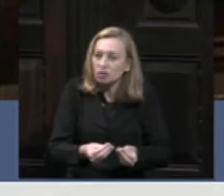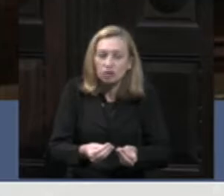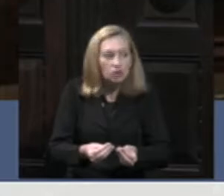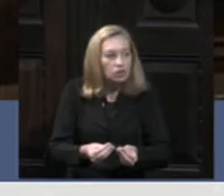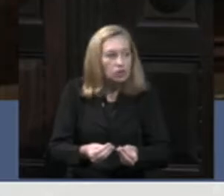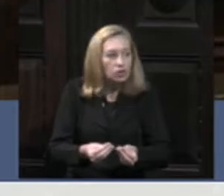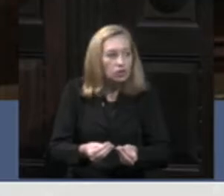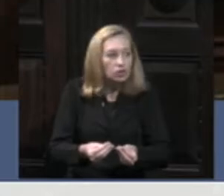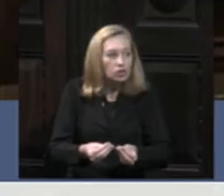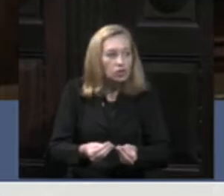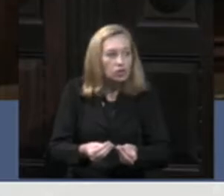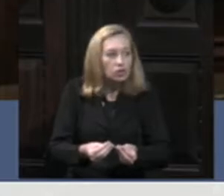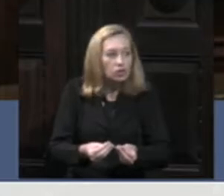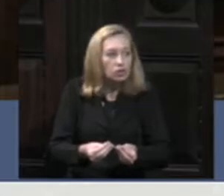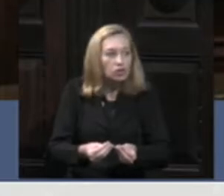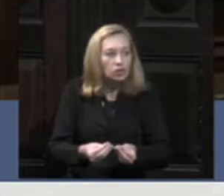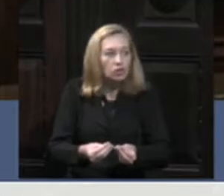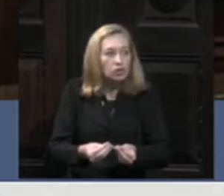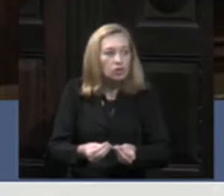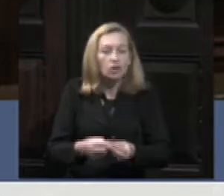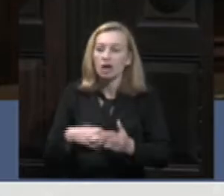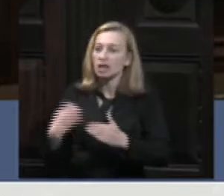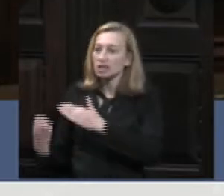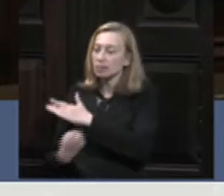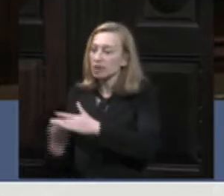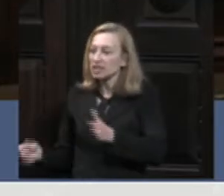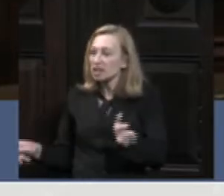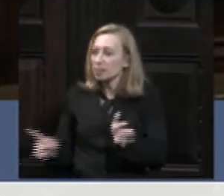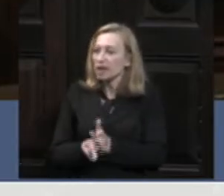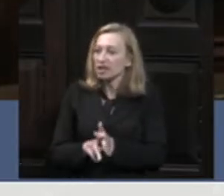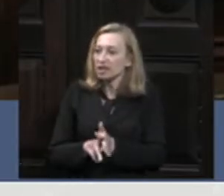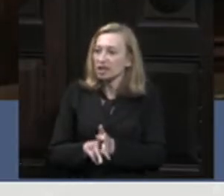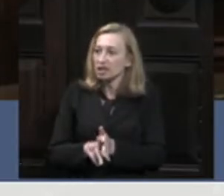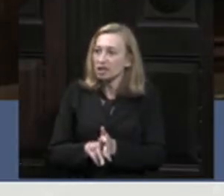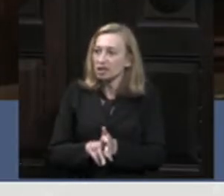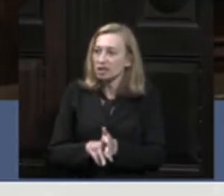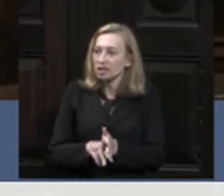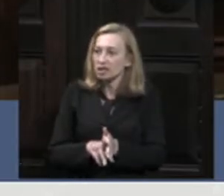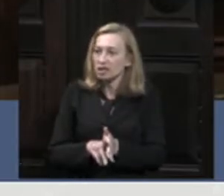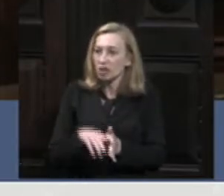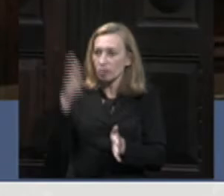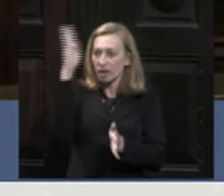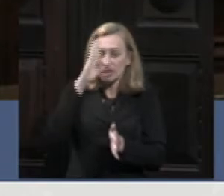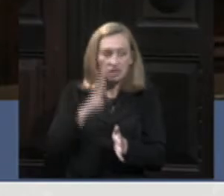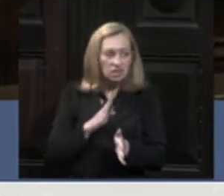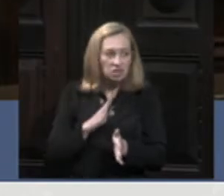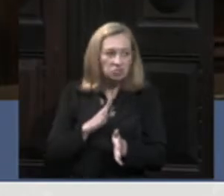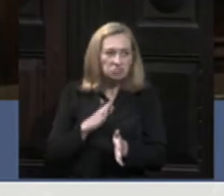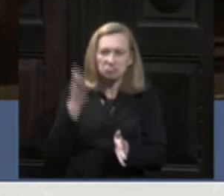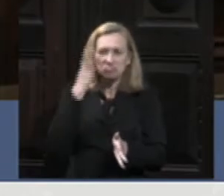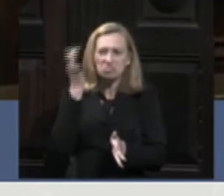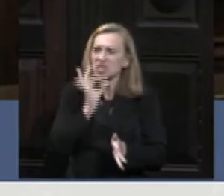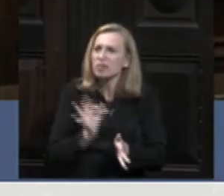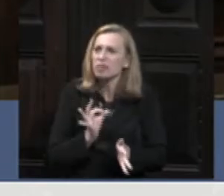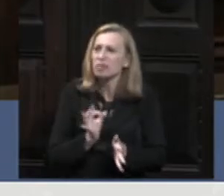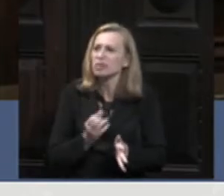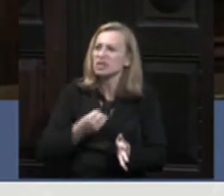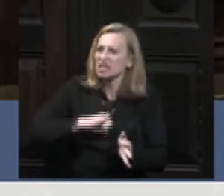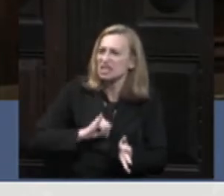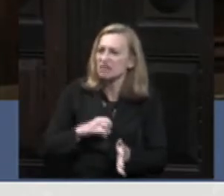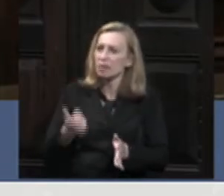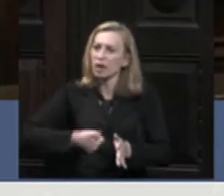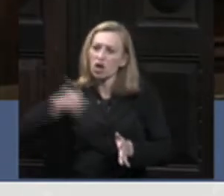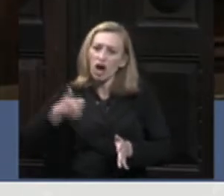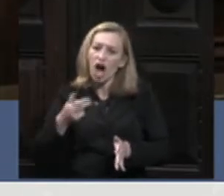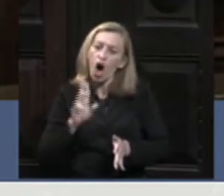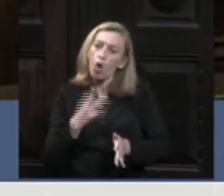o patrimônio nacional sem qualquer perspectiva de melhoria para o nosso